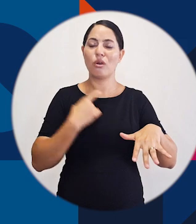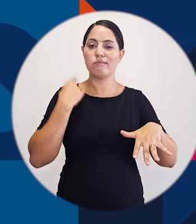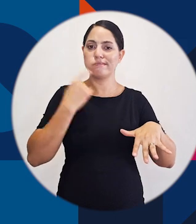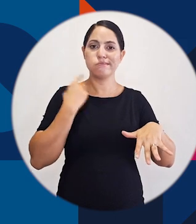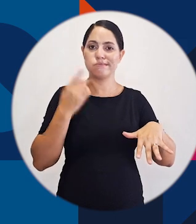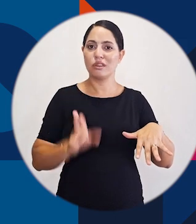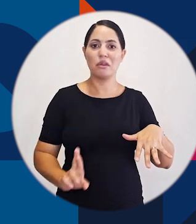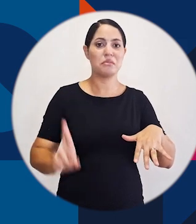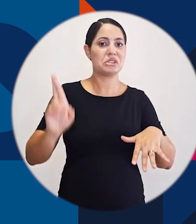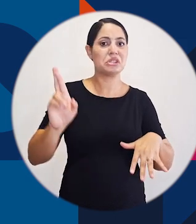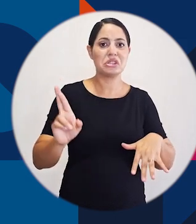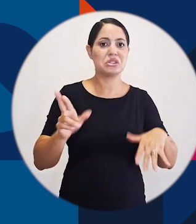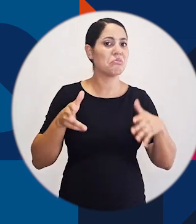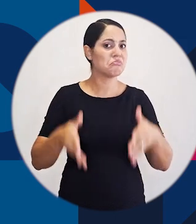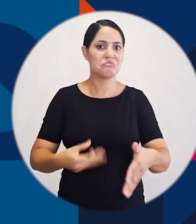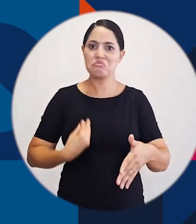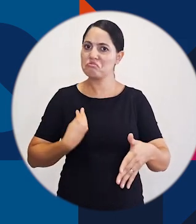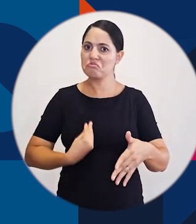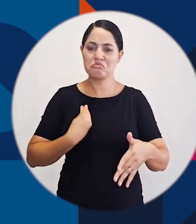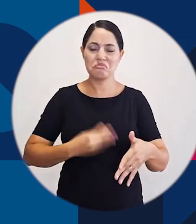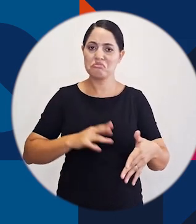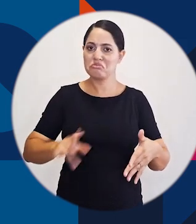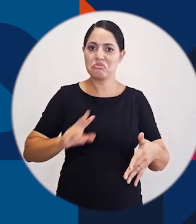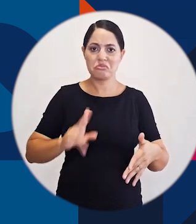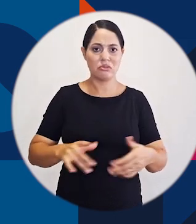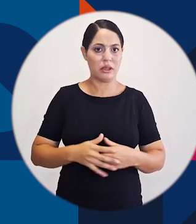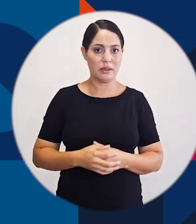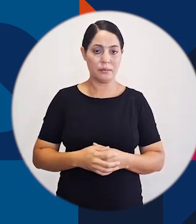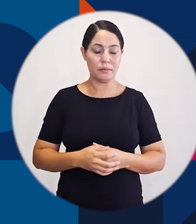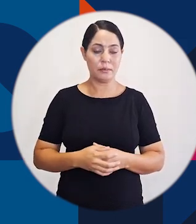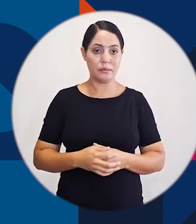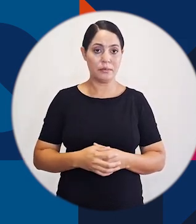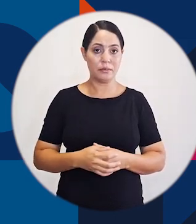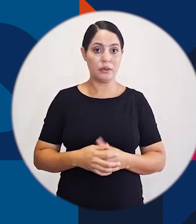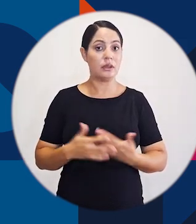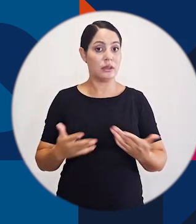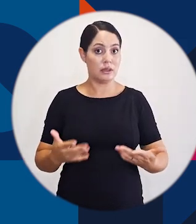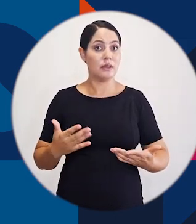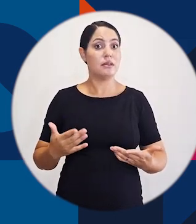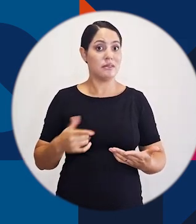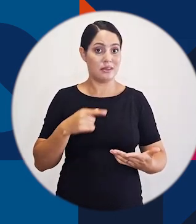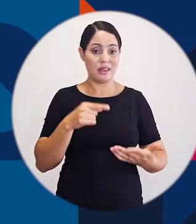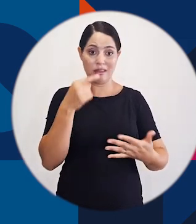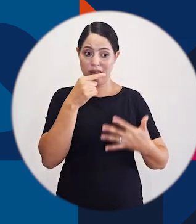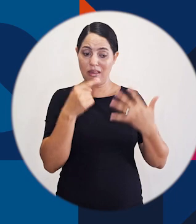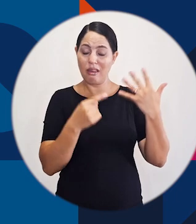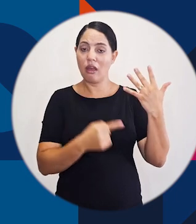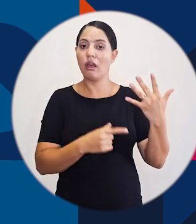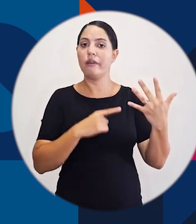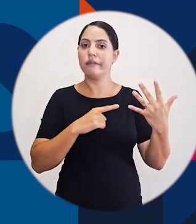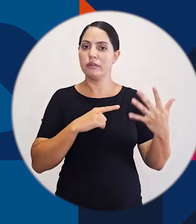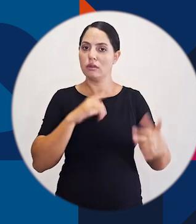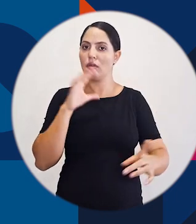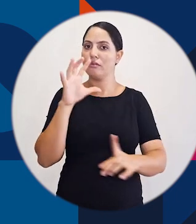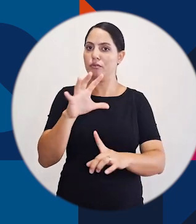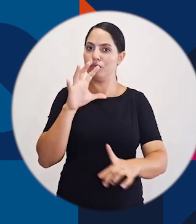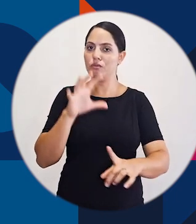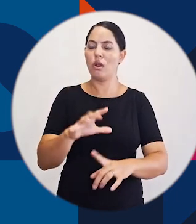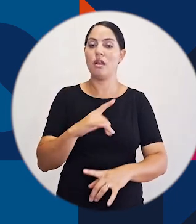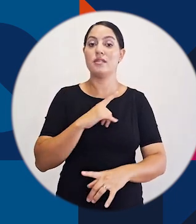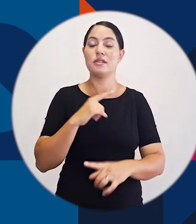presença da representação da Ordem dos Advogados do Brasil. E eles são atos muito impactantes.